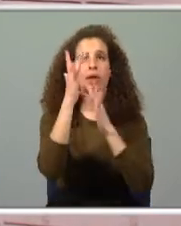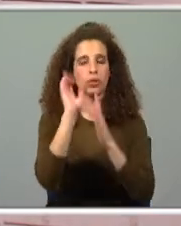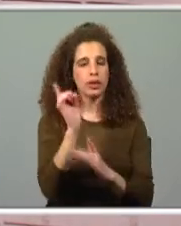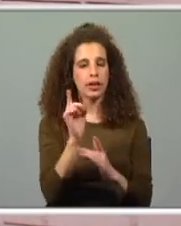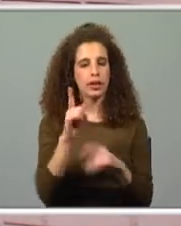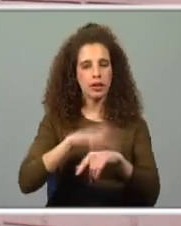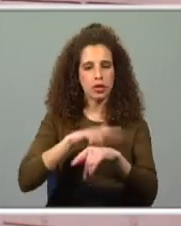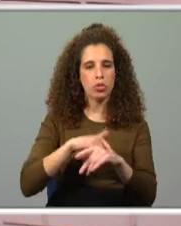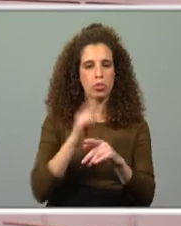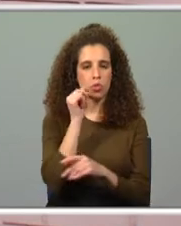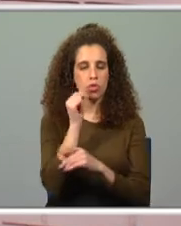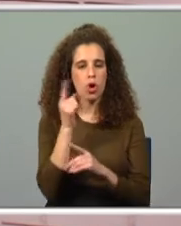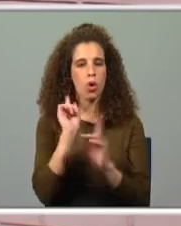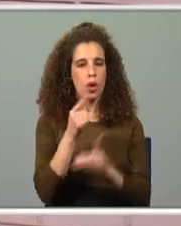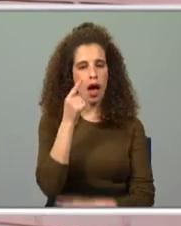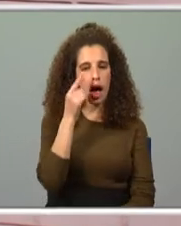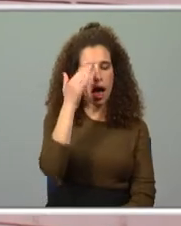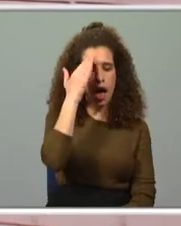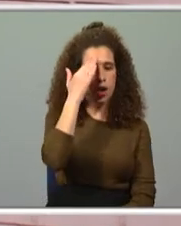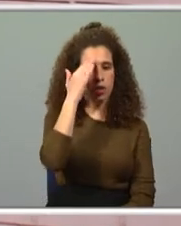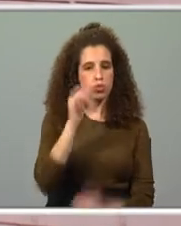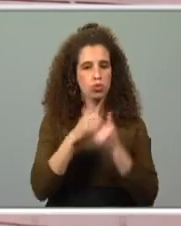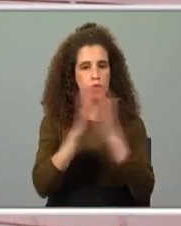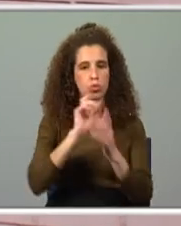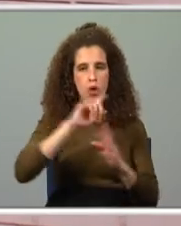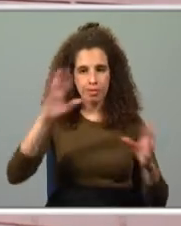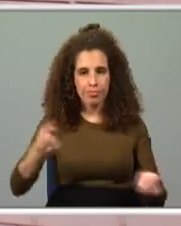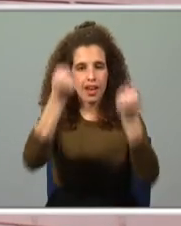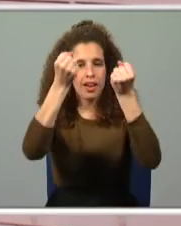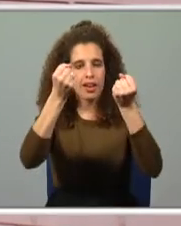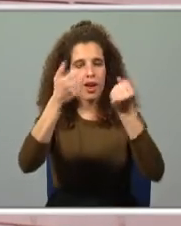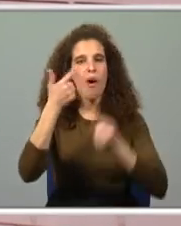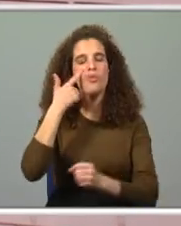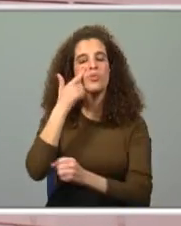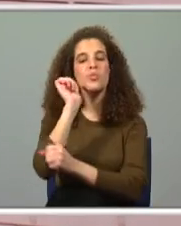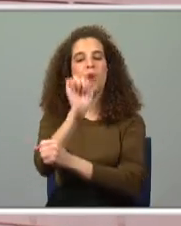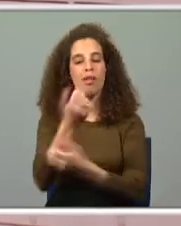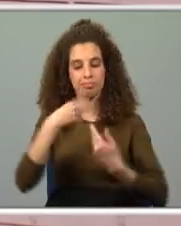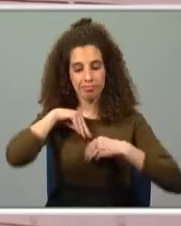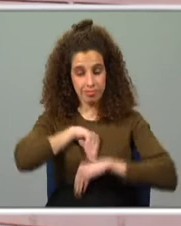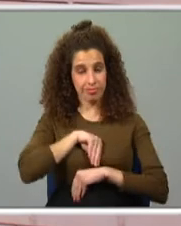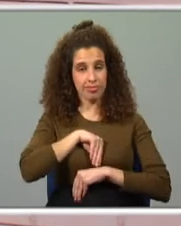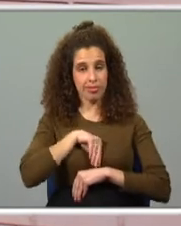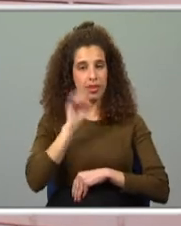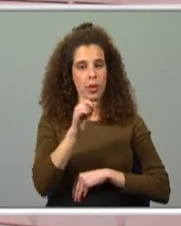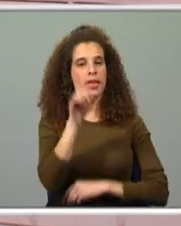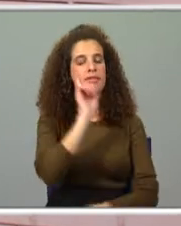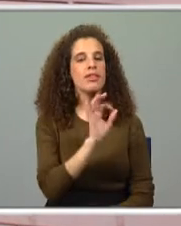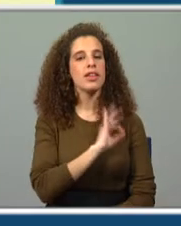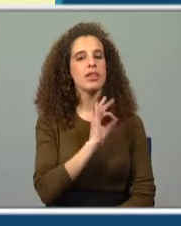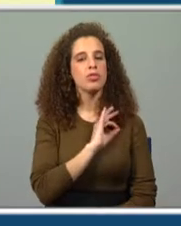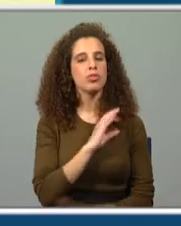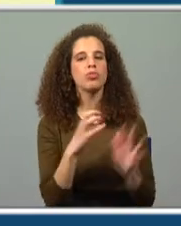nesta altura, o homem começa a achar que aquilo que o podia salvar e libertar era o próprio conhecimento que ele adquirisse. E então esta senhora